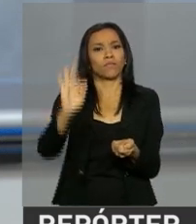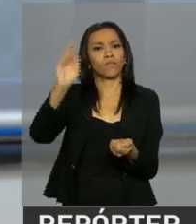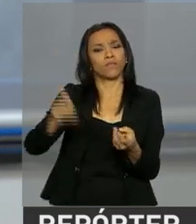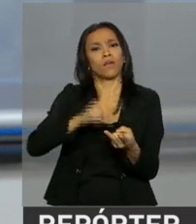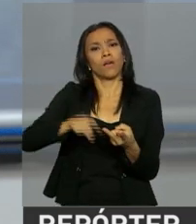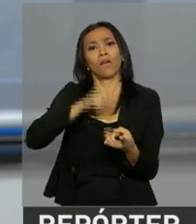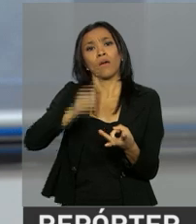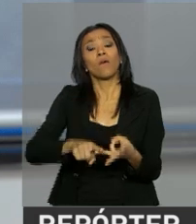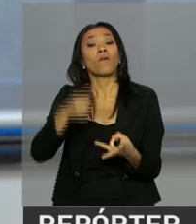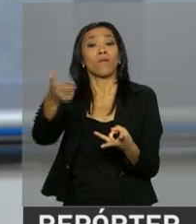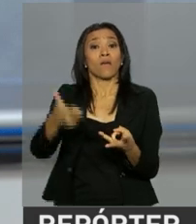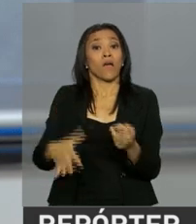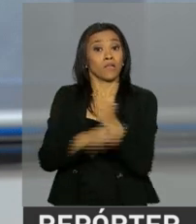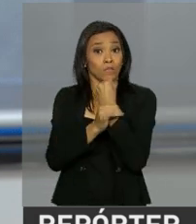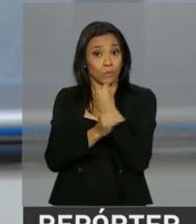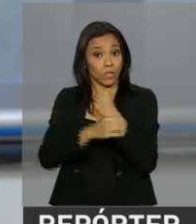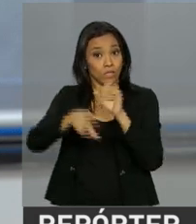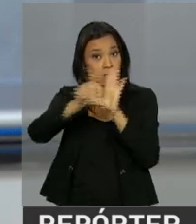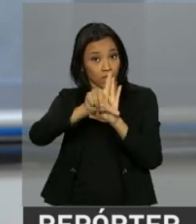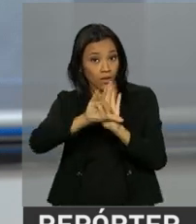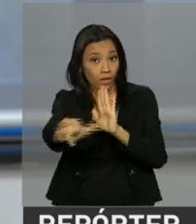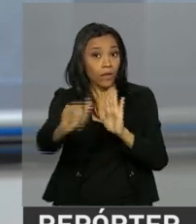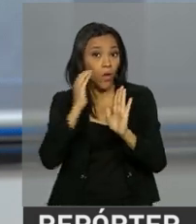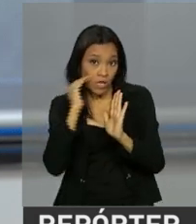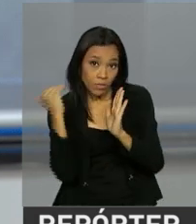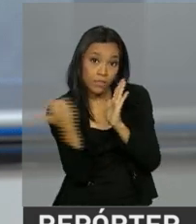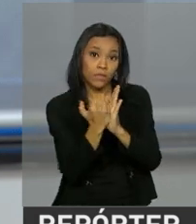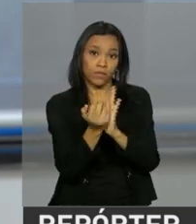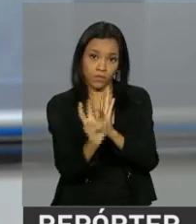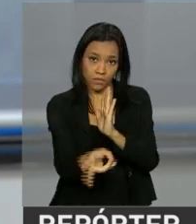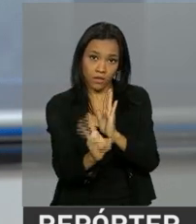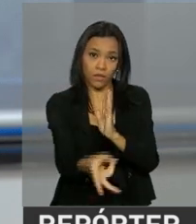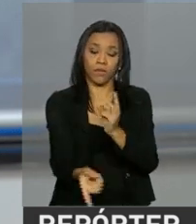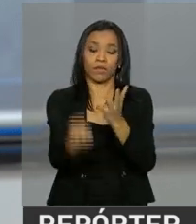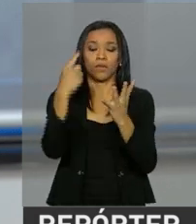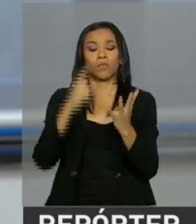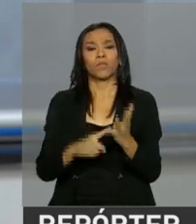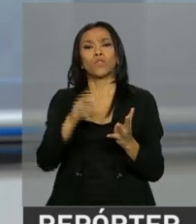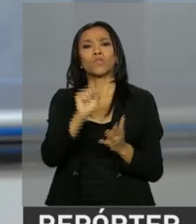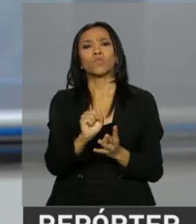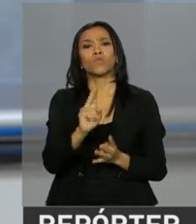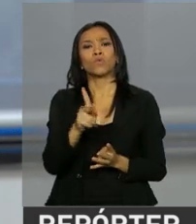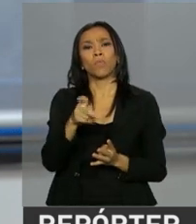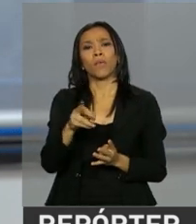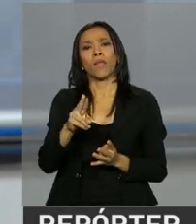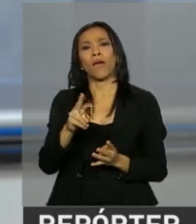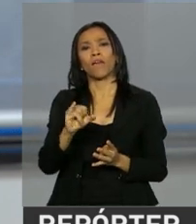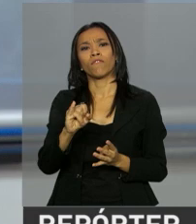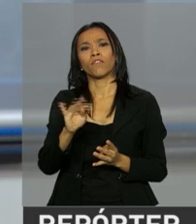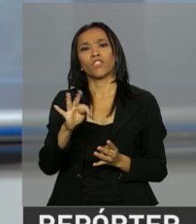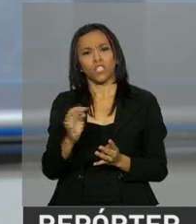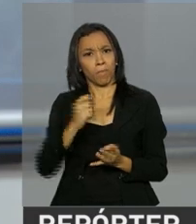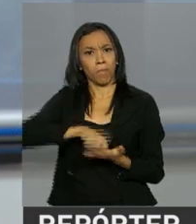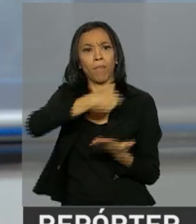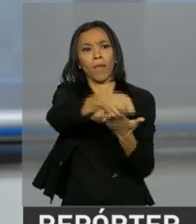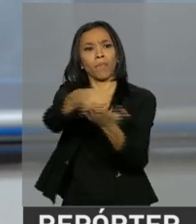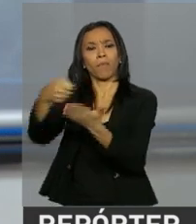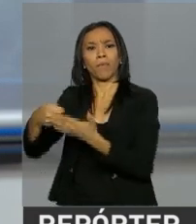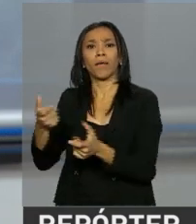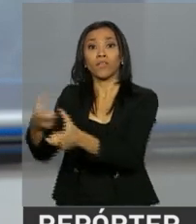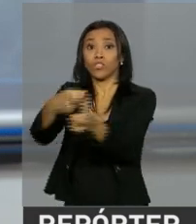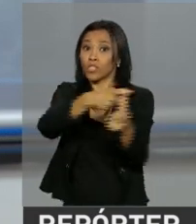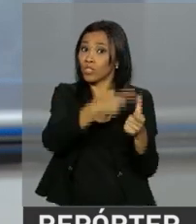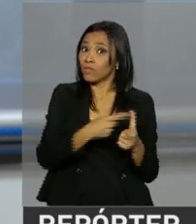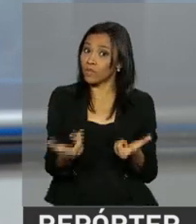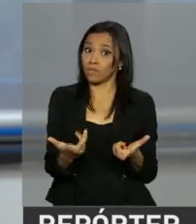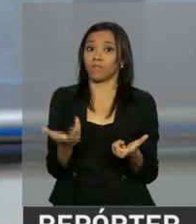é garantir segurança jurídica, que é ter superávit primário para pagar dívidas e não novas dívidas para